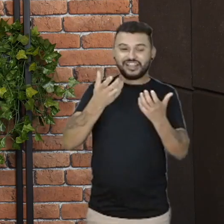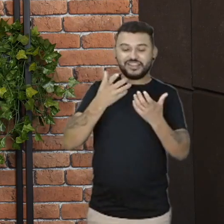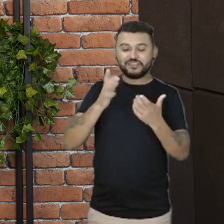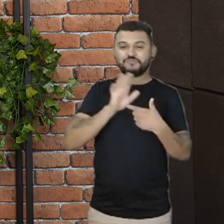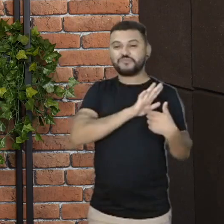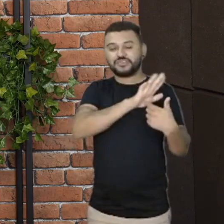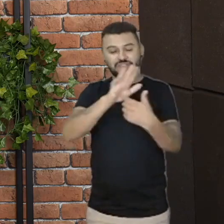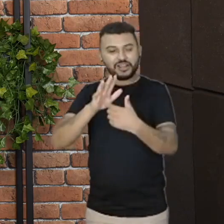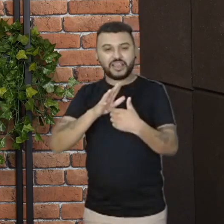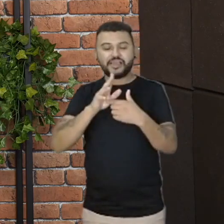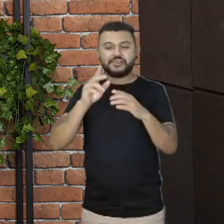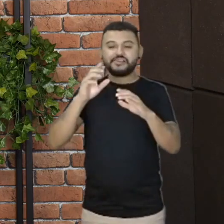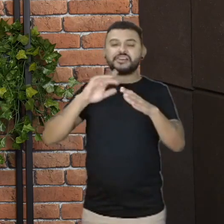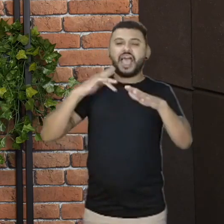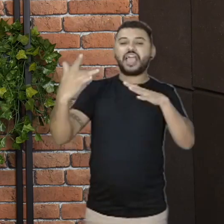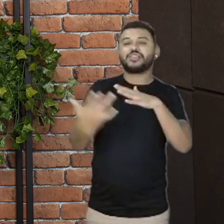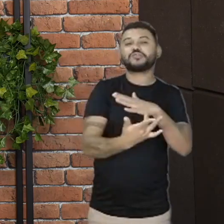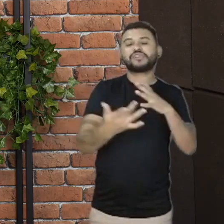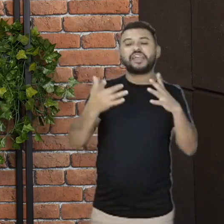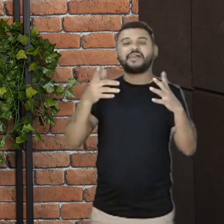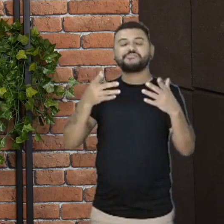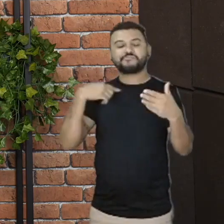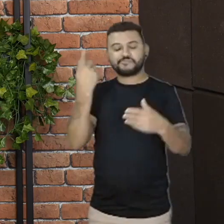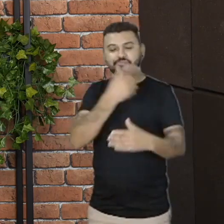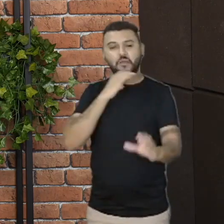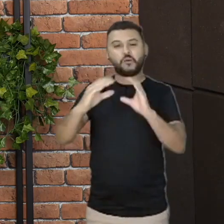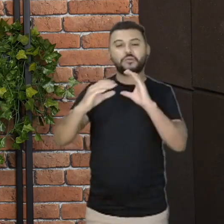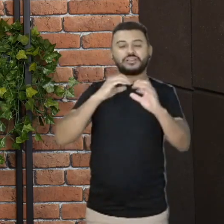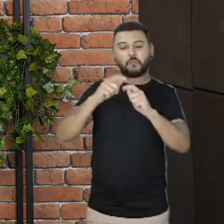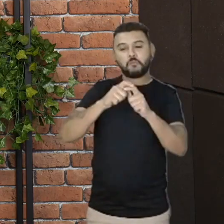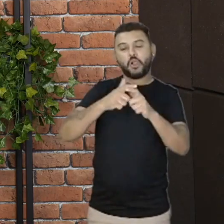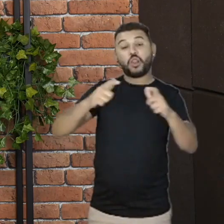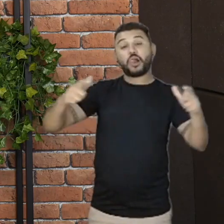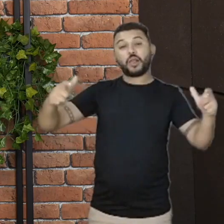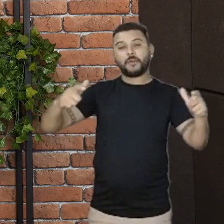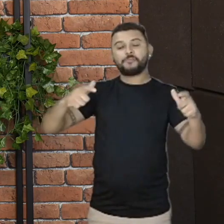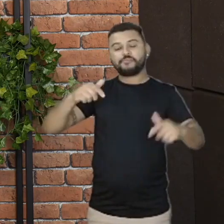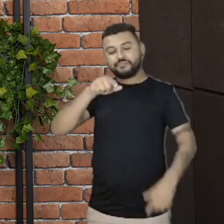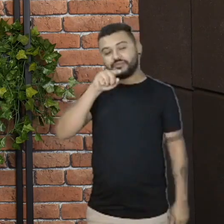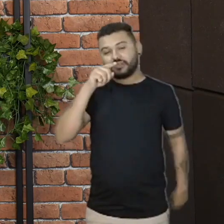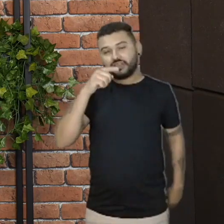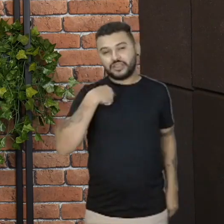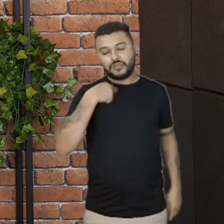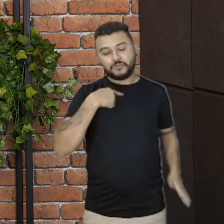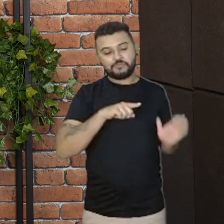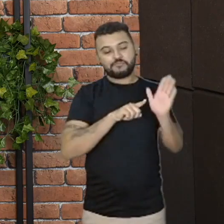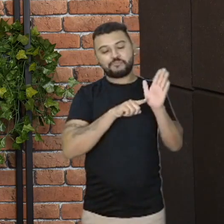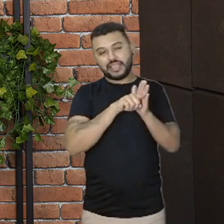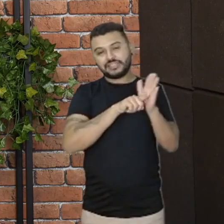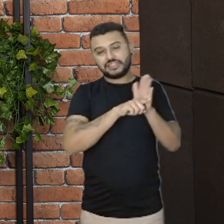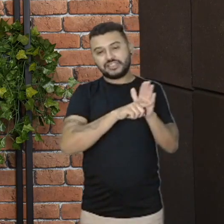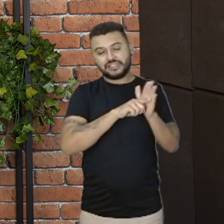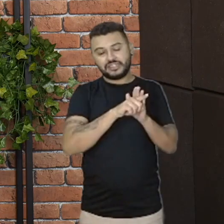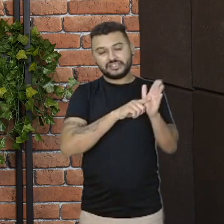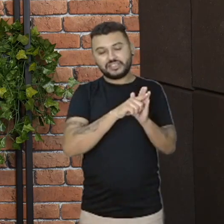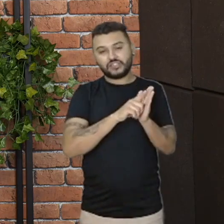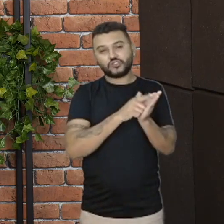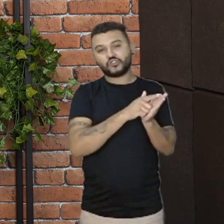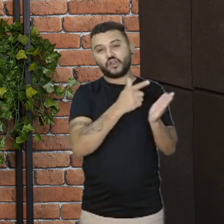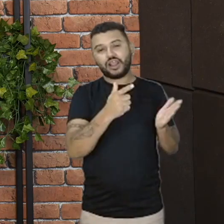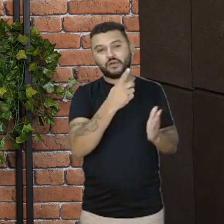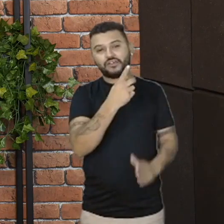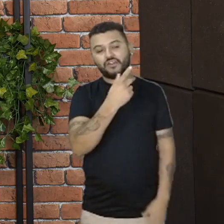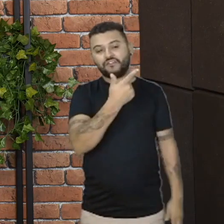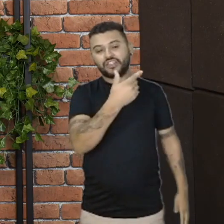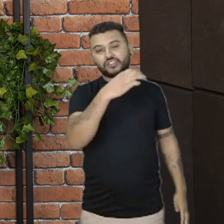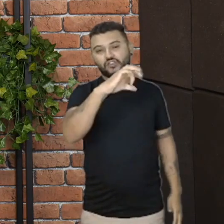rede social. É assim que o PT vai crescer cada vez mais. E a última pesquisa do Datafolha, de novo, 29% tem o